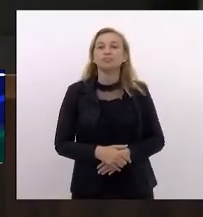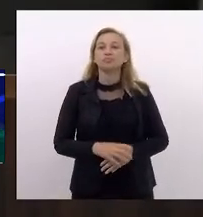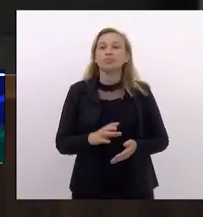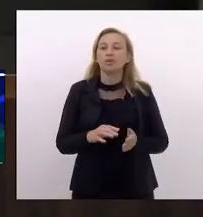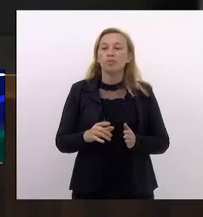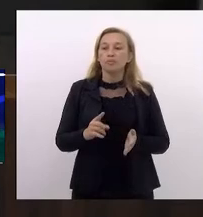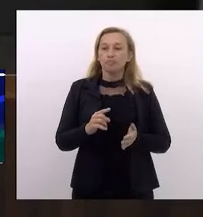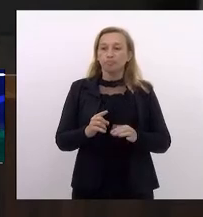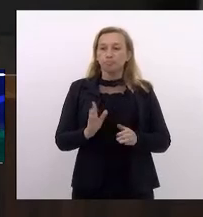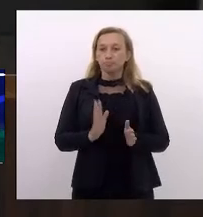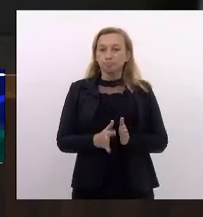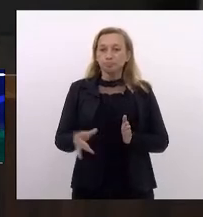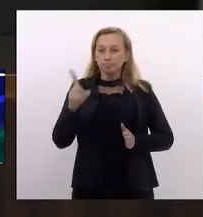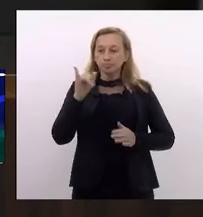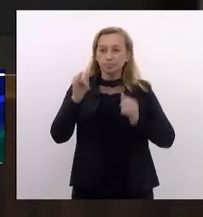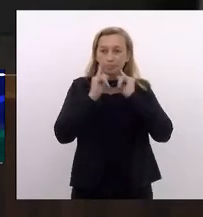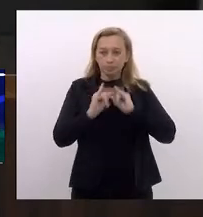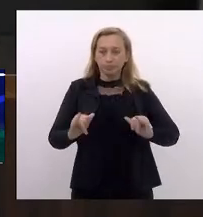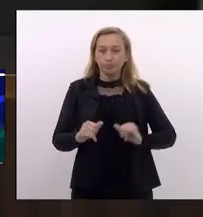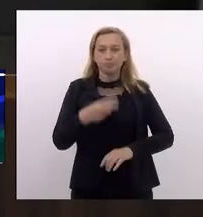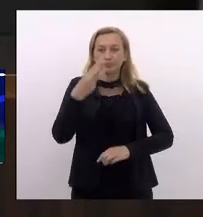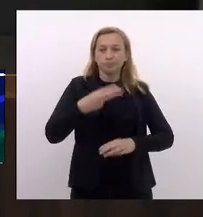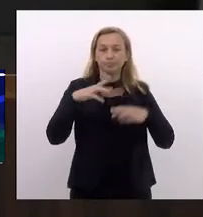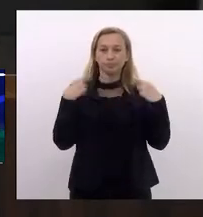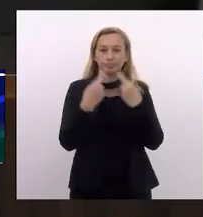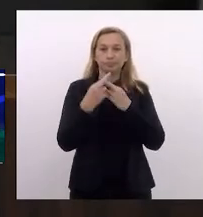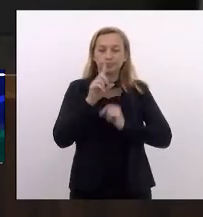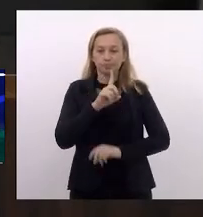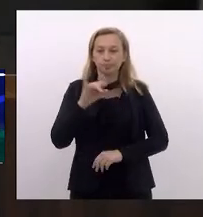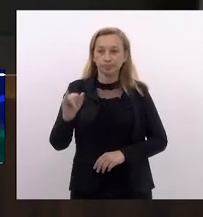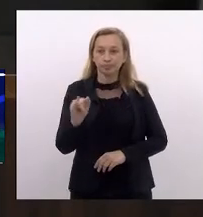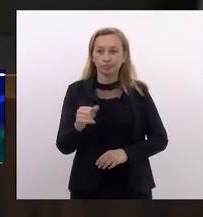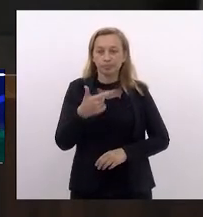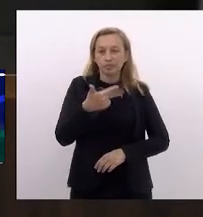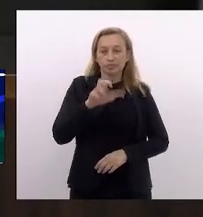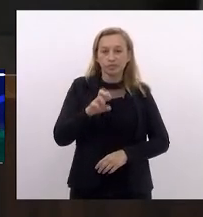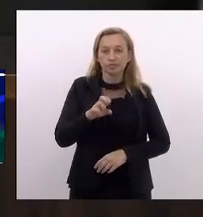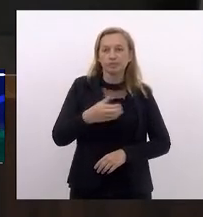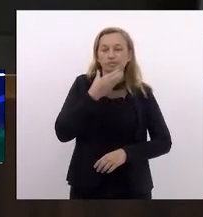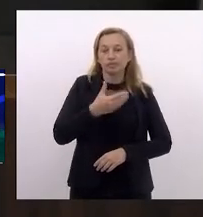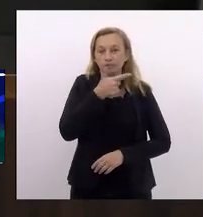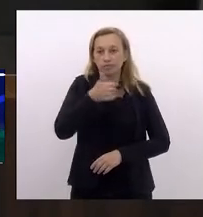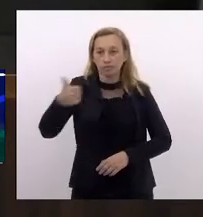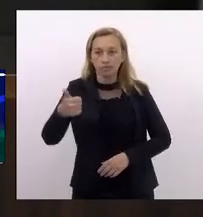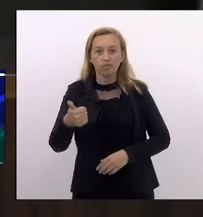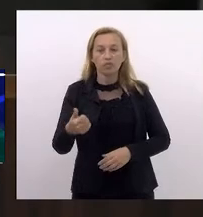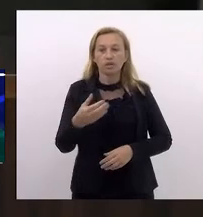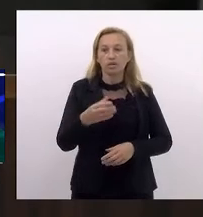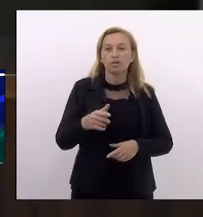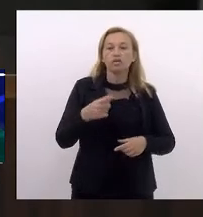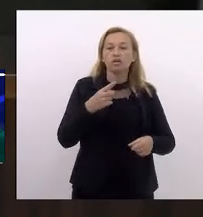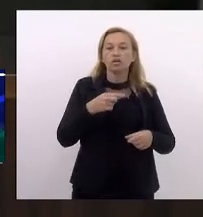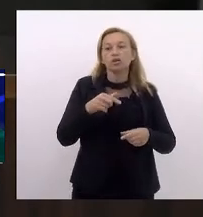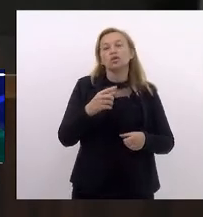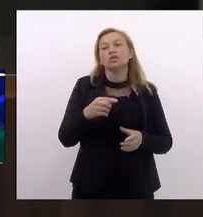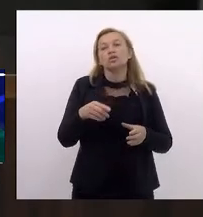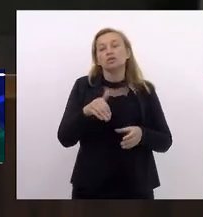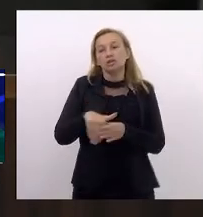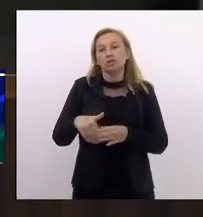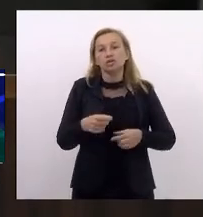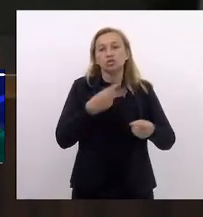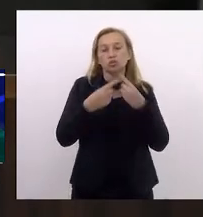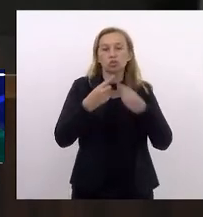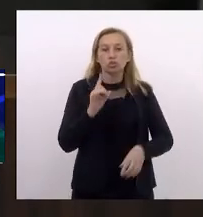aprovada a ata passa-se algo além do dia anúncio de terceira seção São José do dia 15 dezembro 19 21 e regime de urgência em votação antigos a